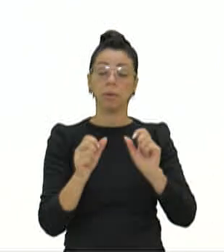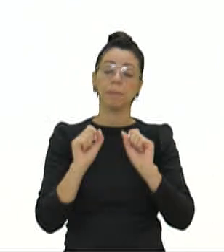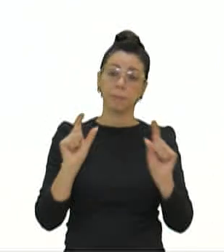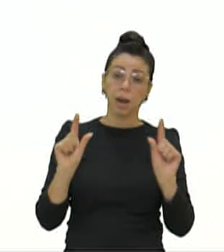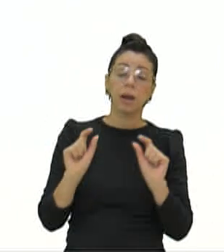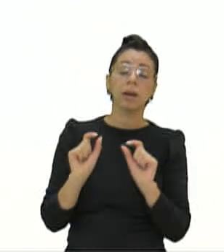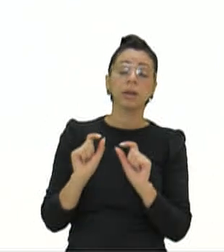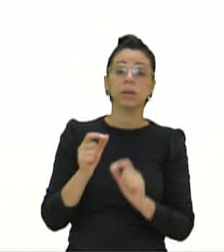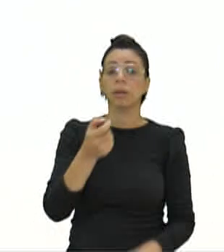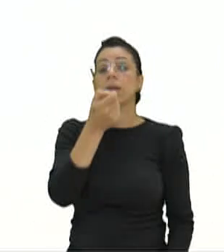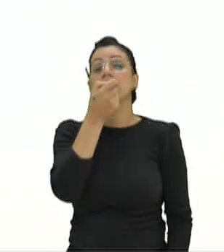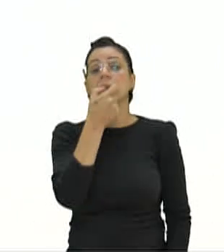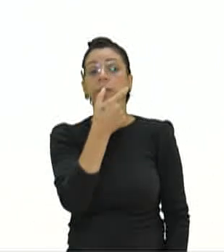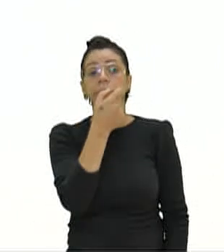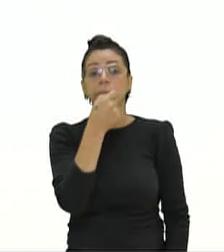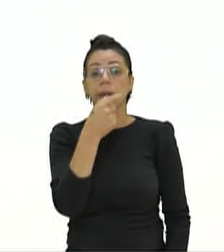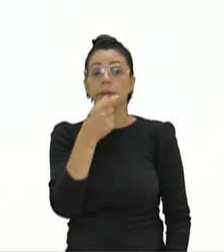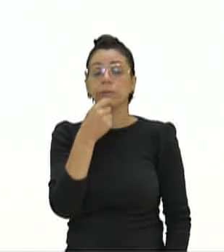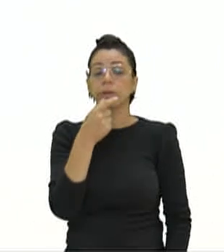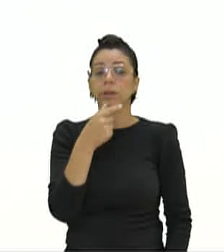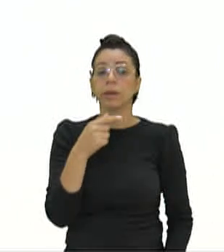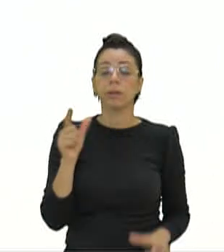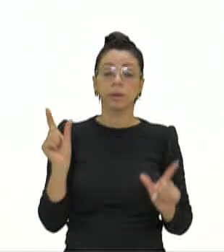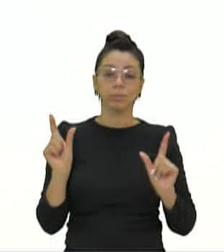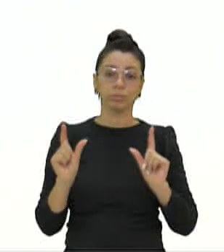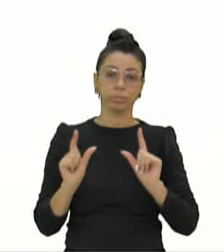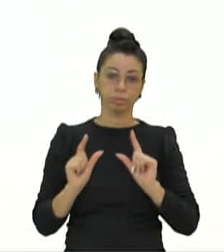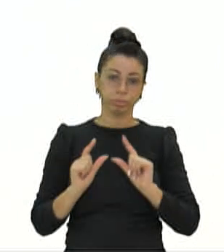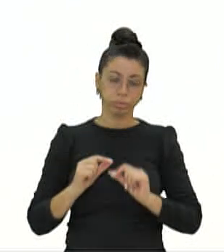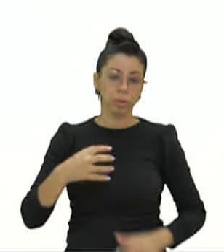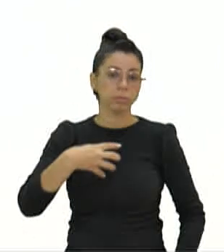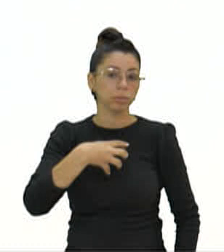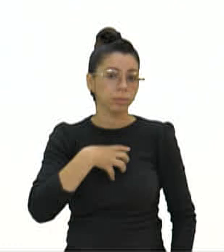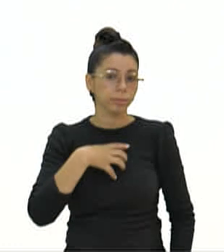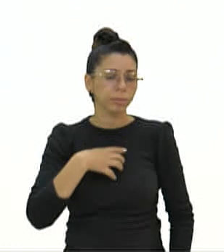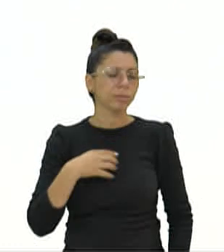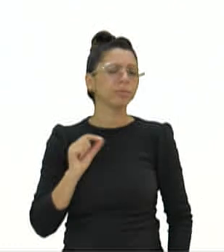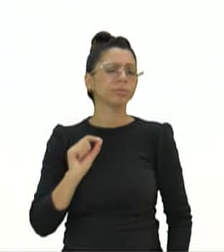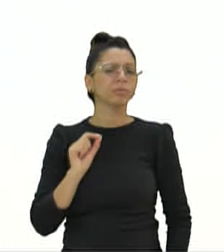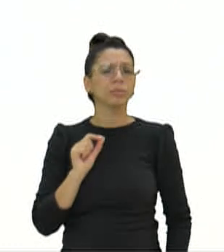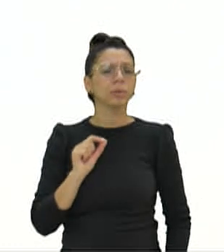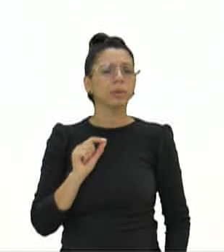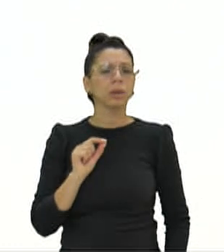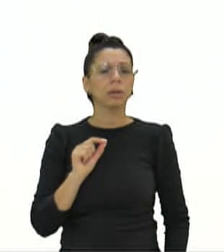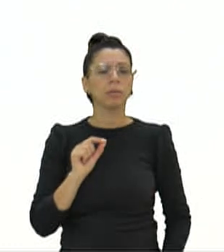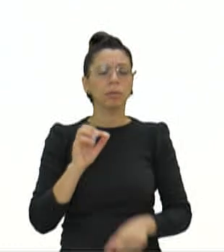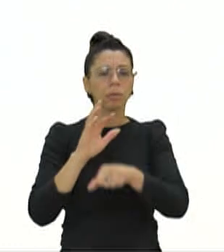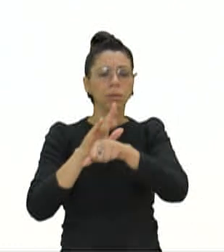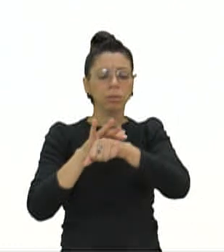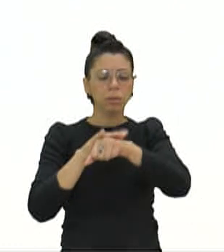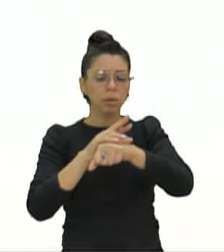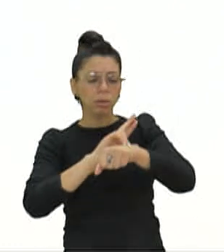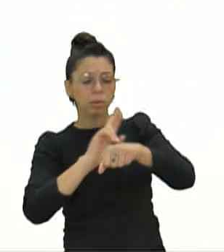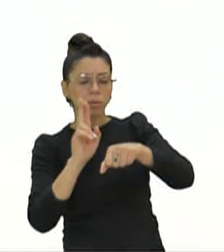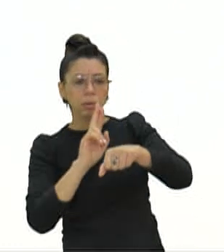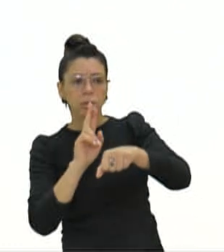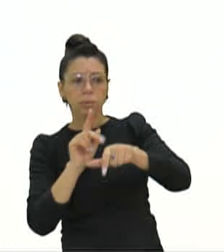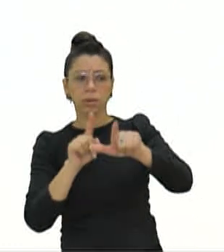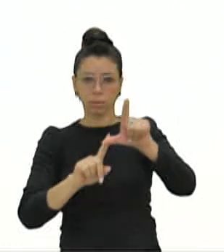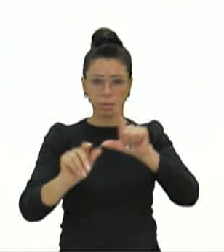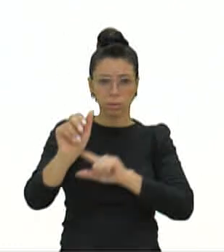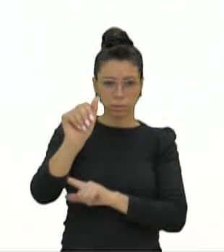os sintomas, para a pessoa não ter esses sintomas aí. Que doença é essa, com base nesses sintomas? A